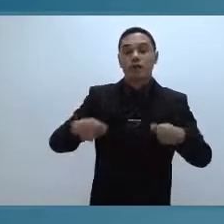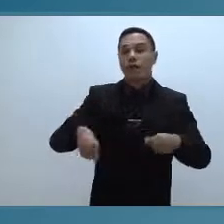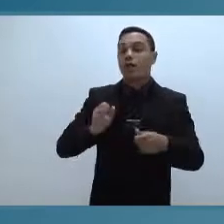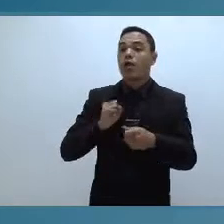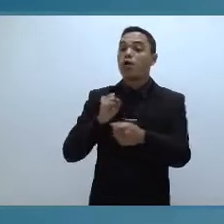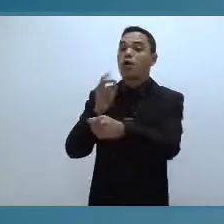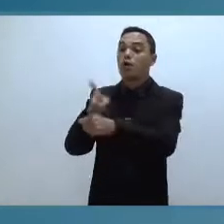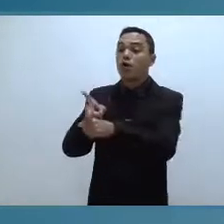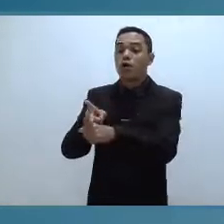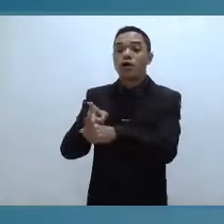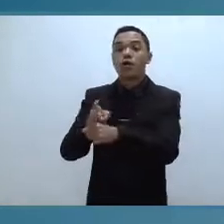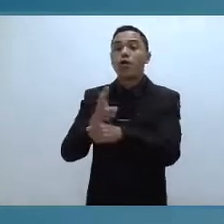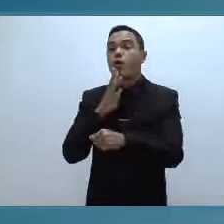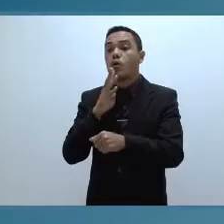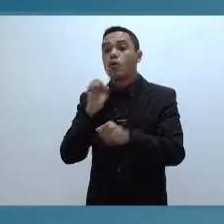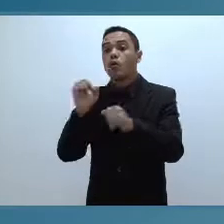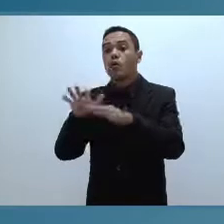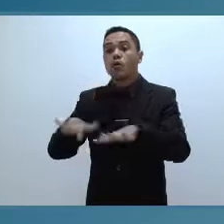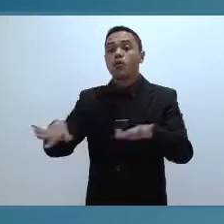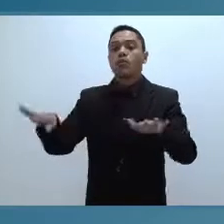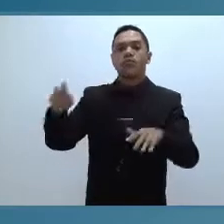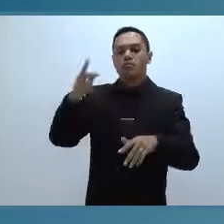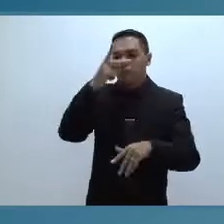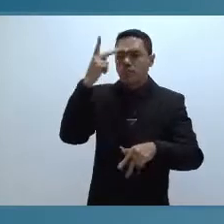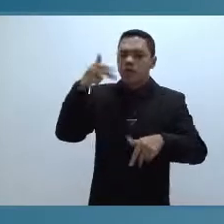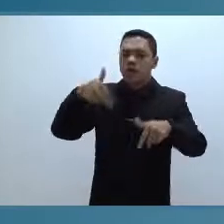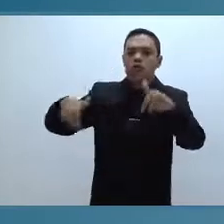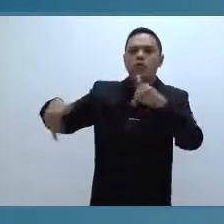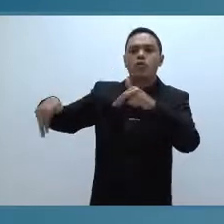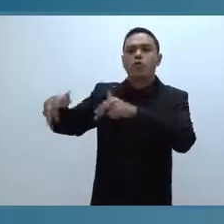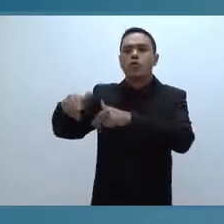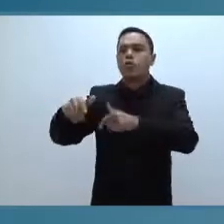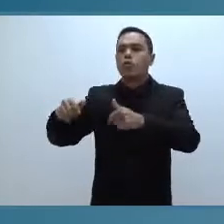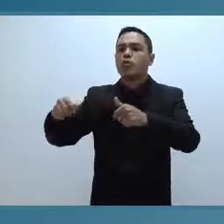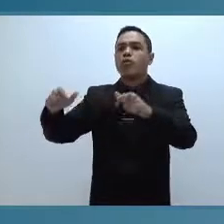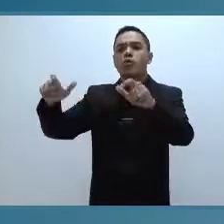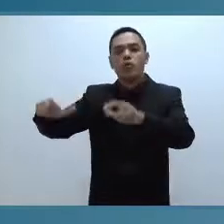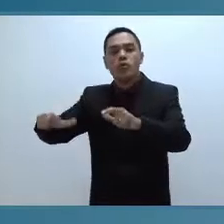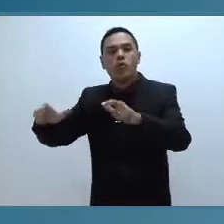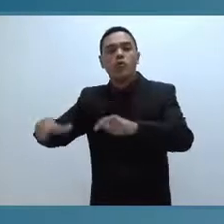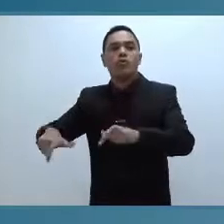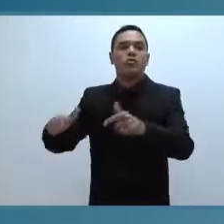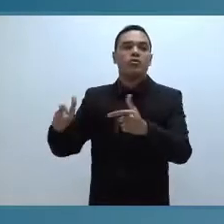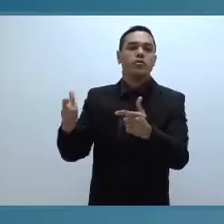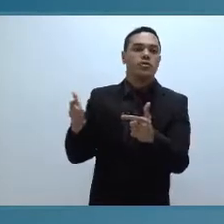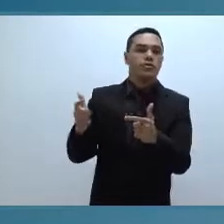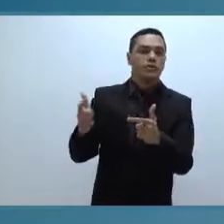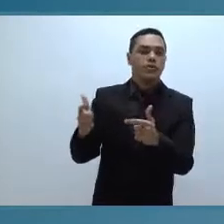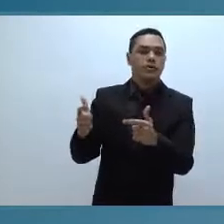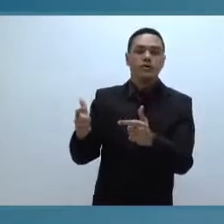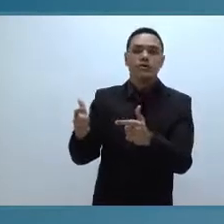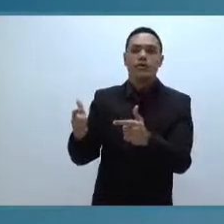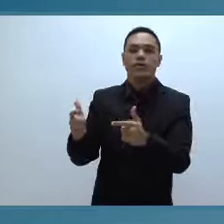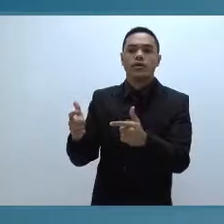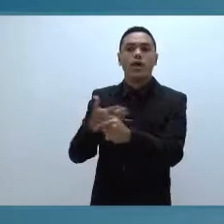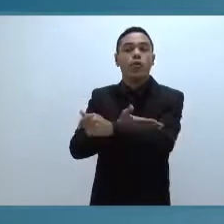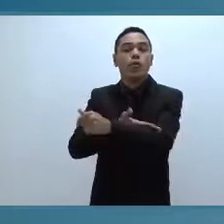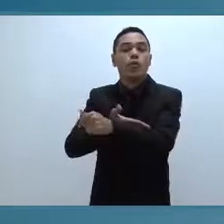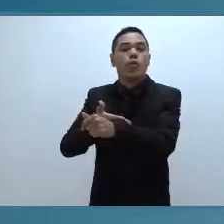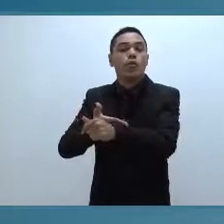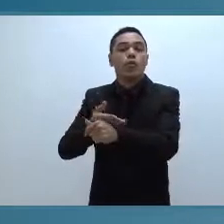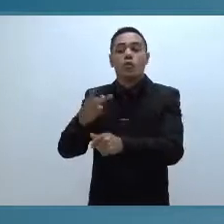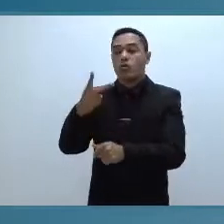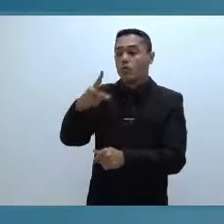sem conhecer os seus costumes, é muito difícil interpretar de forma adequada os fatos que são postos nos